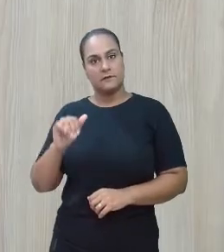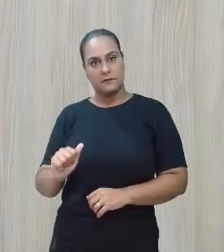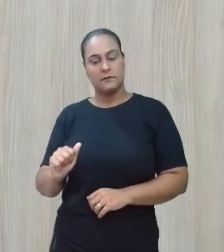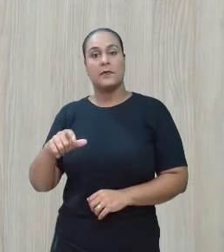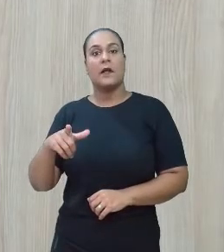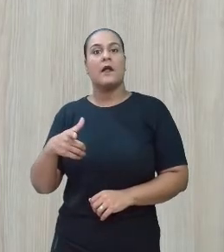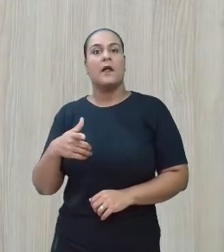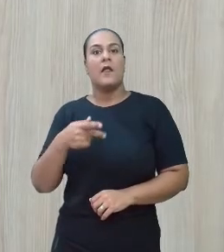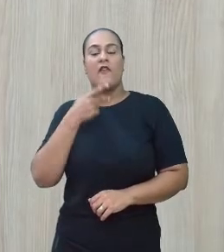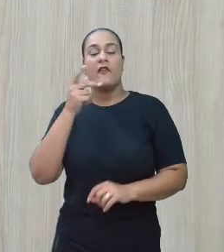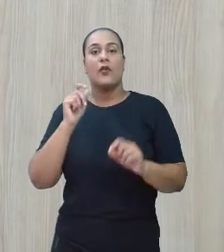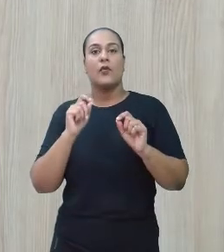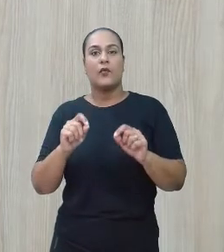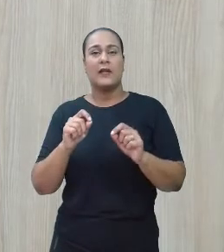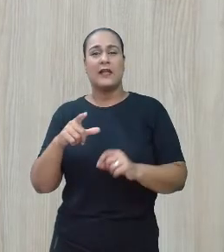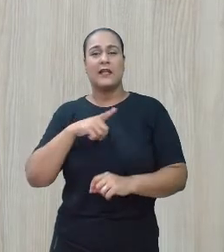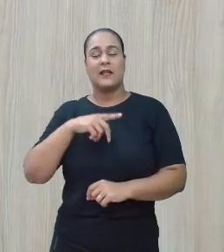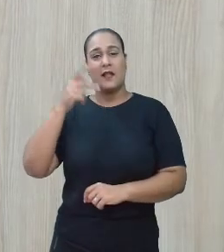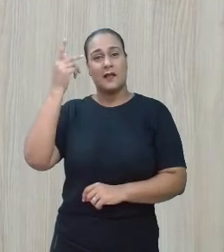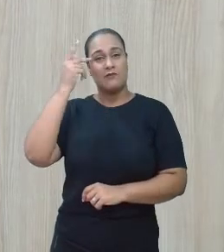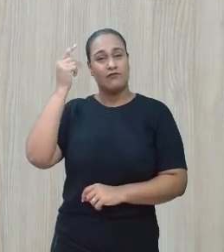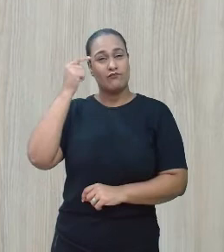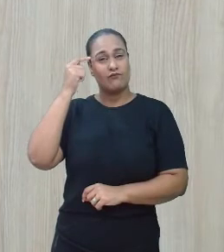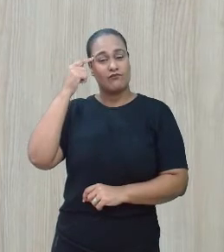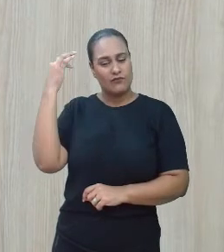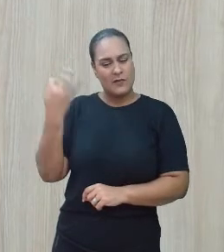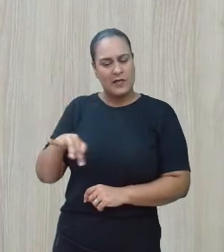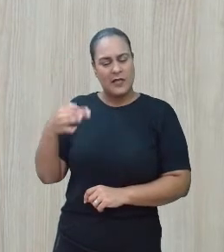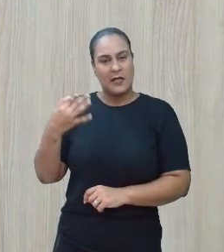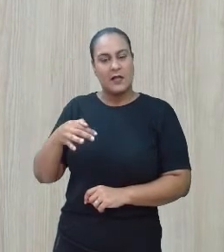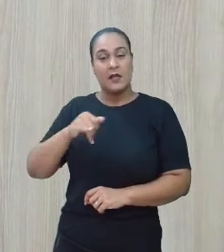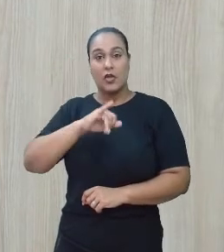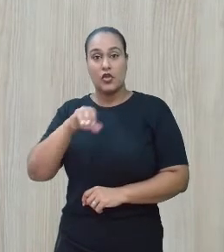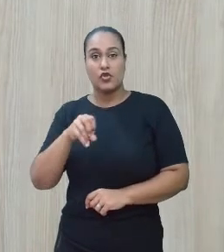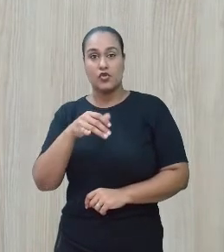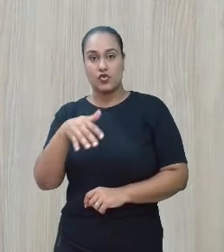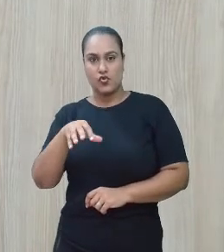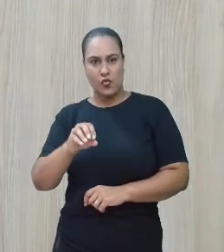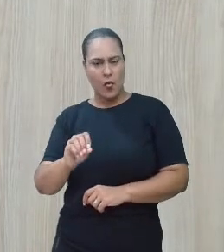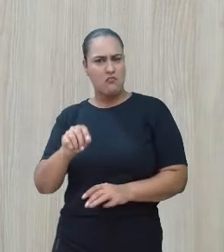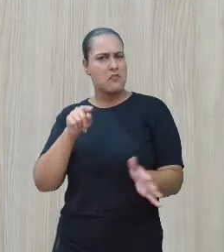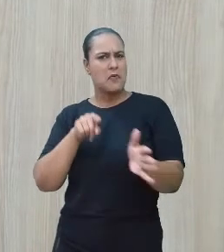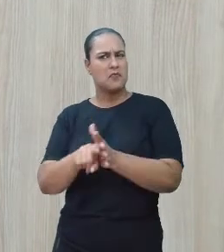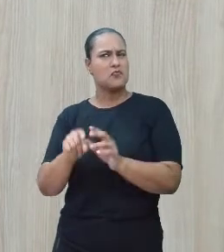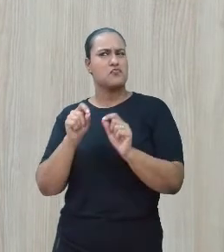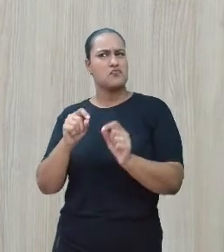tem enxaqueca. João está perguntando o que é enxaqueca, que é o que a gente está falando agora. Cauã